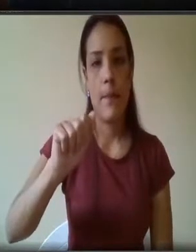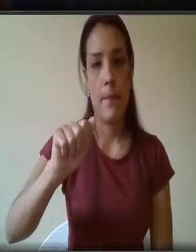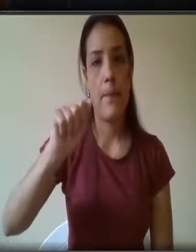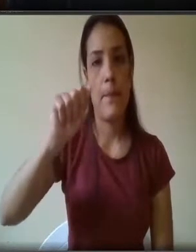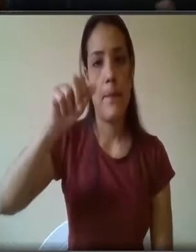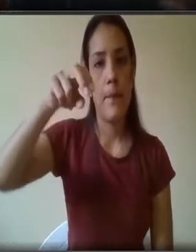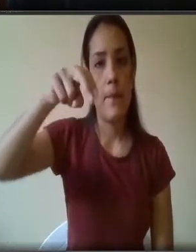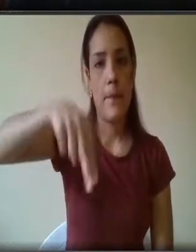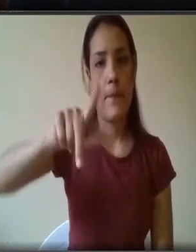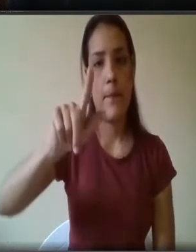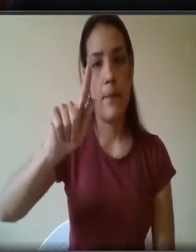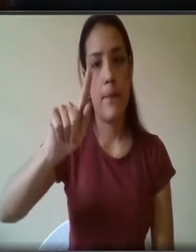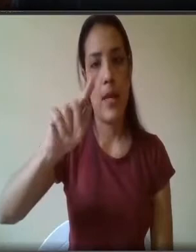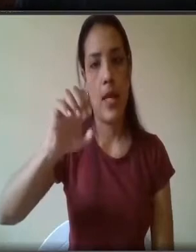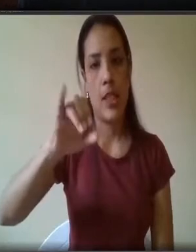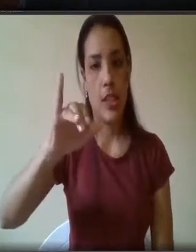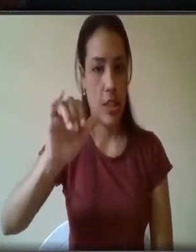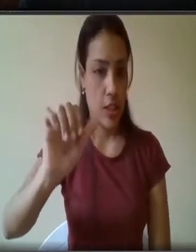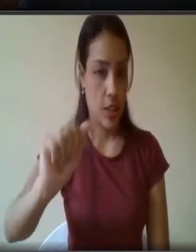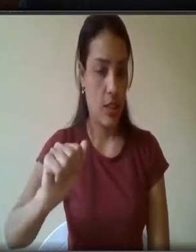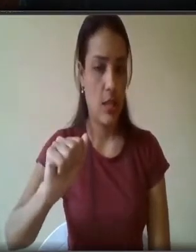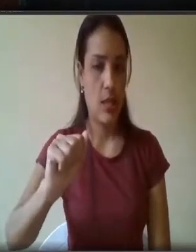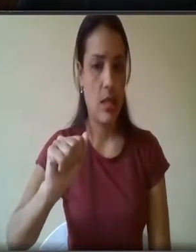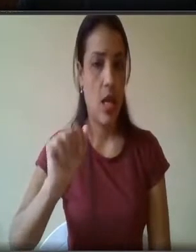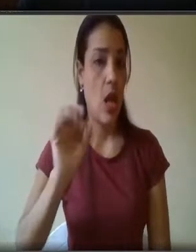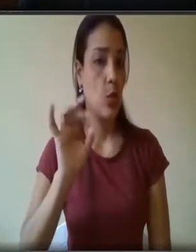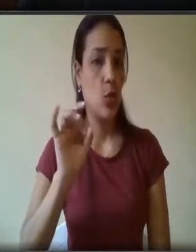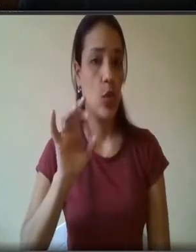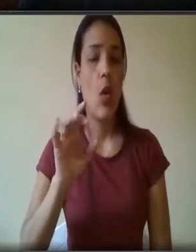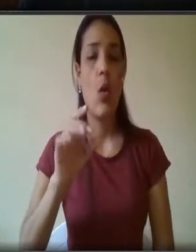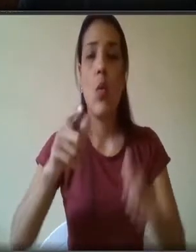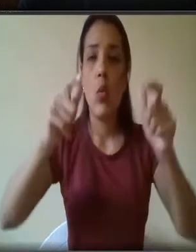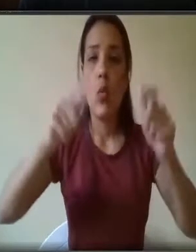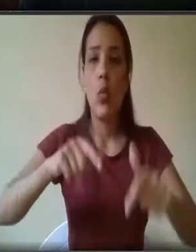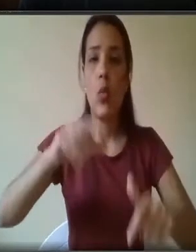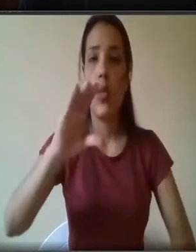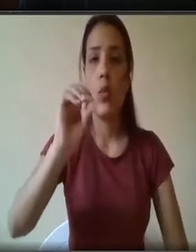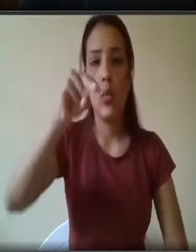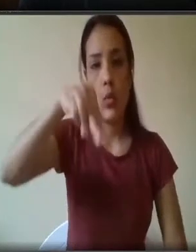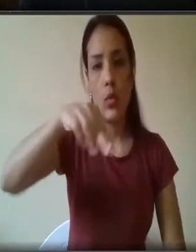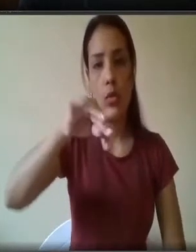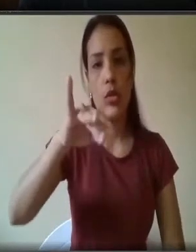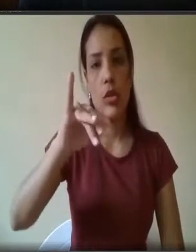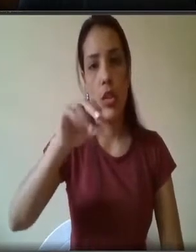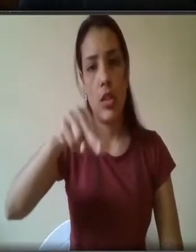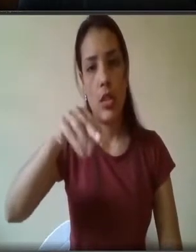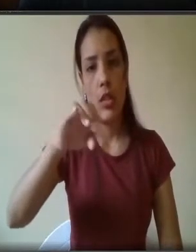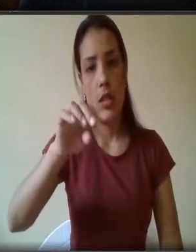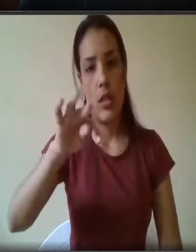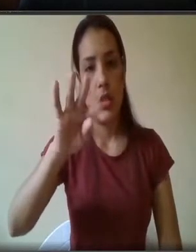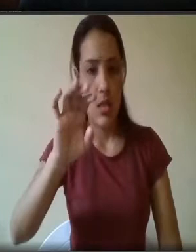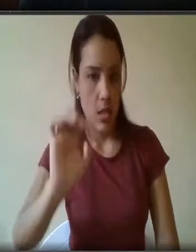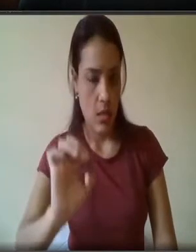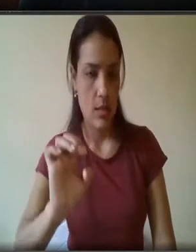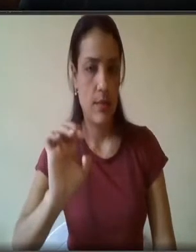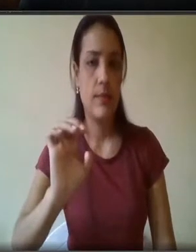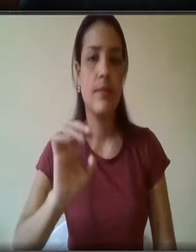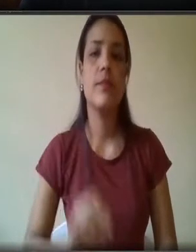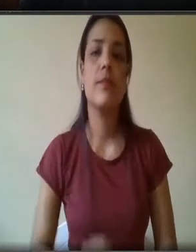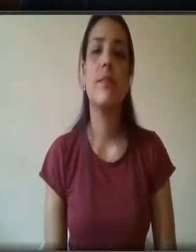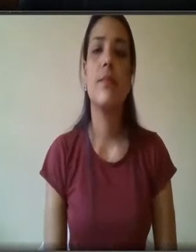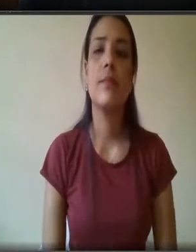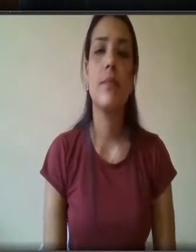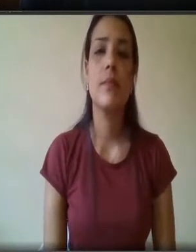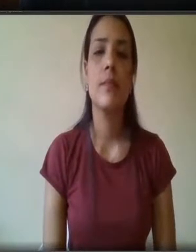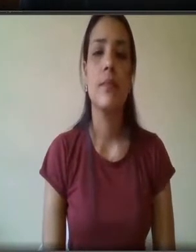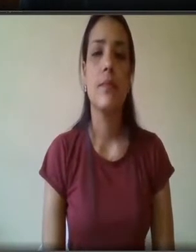Enem. A Pangeia, apenas um continente, e aqui vocês estão vendo que deriva-se da Pangeia Laurásia e